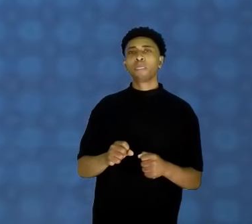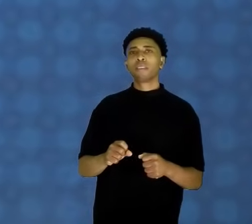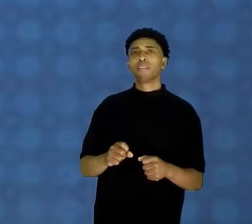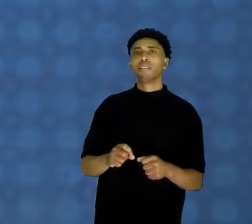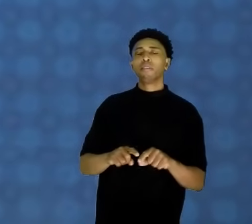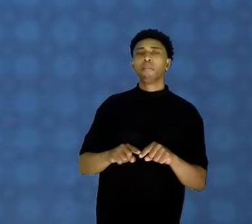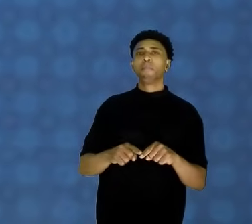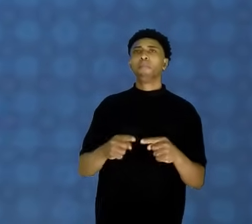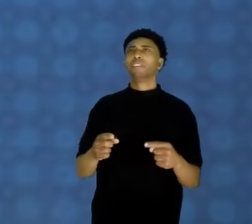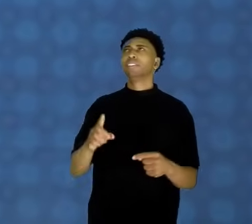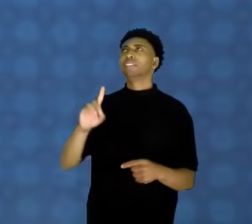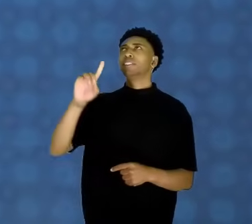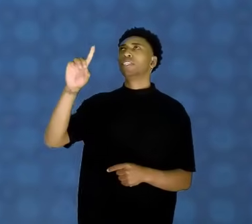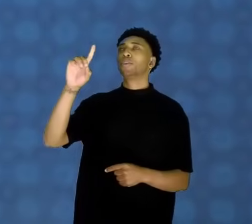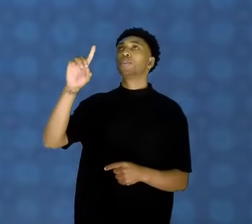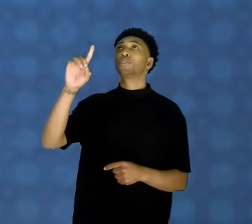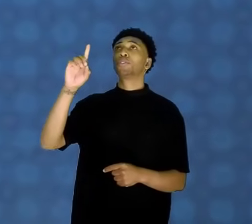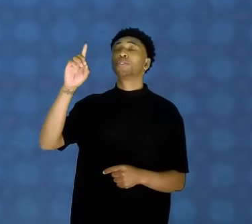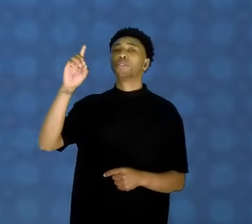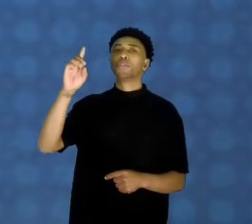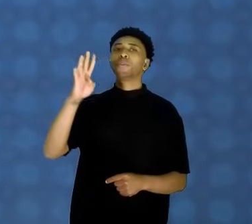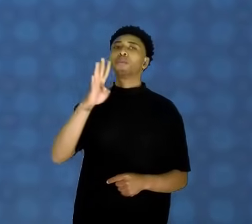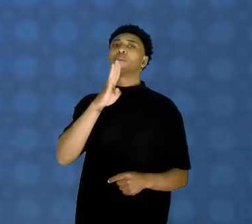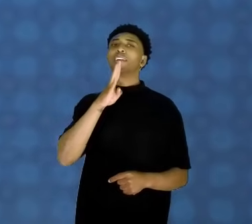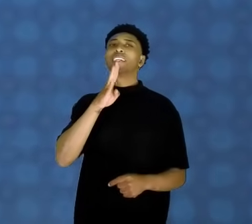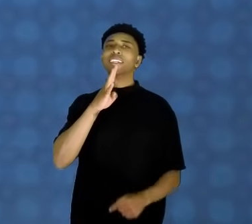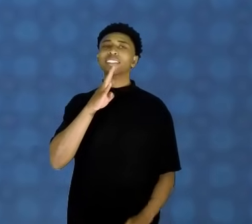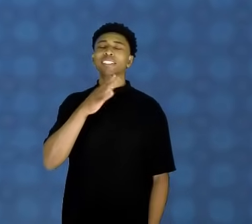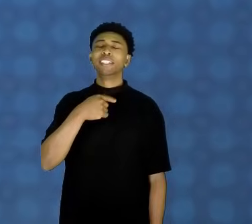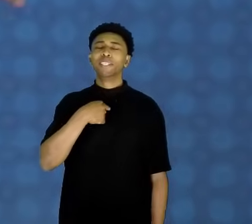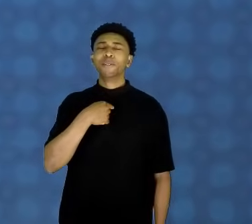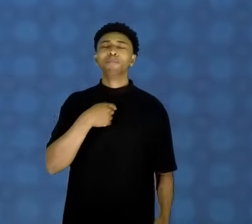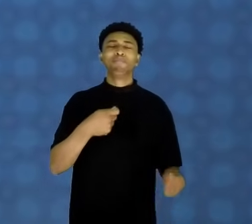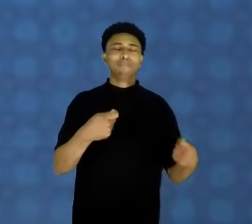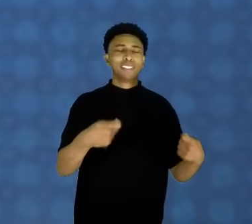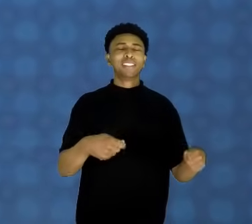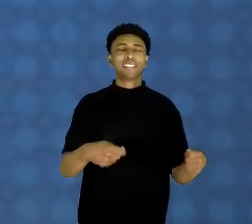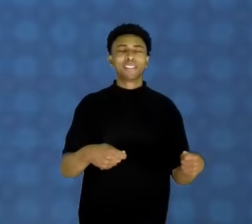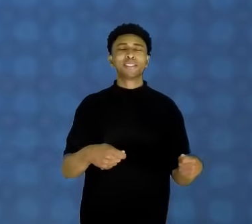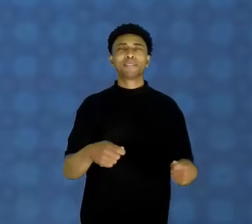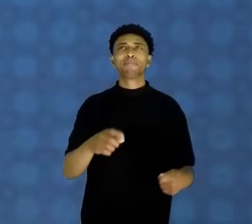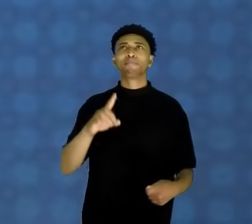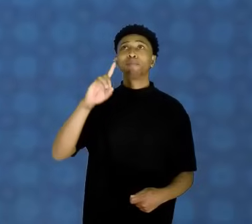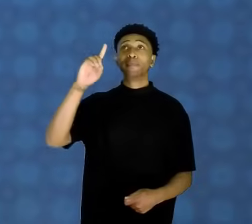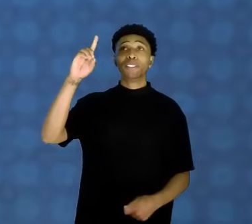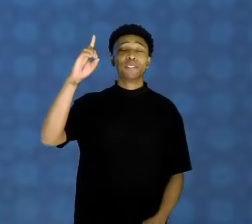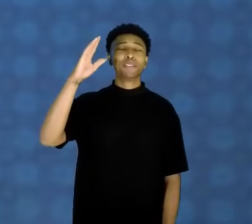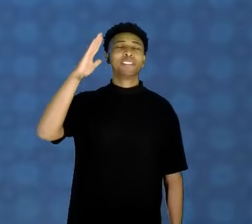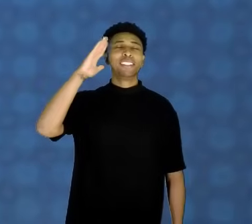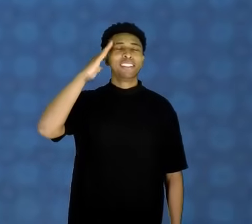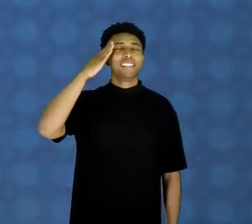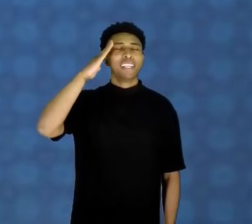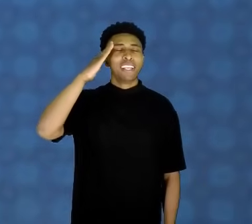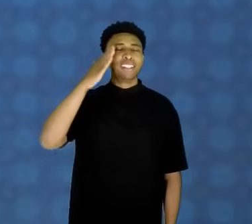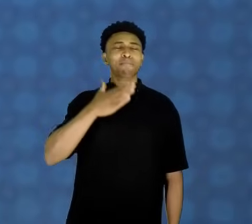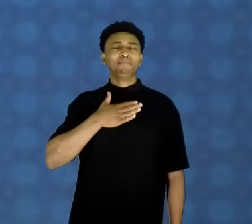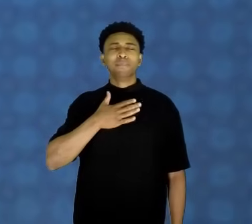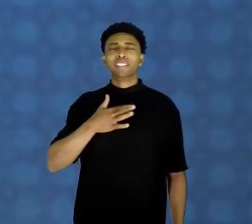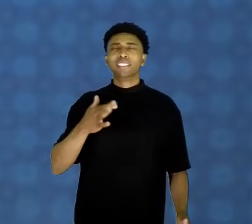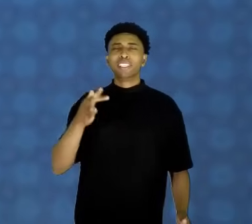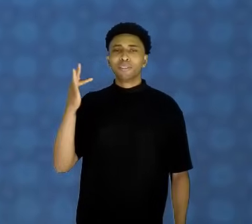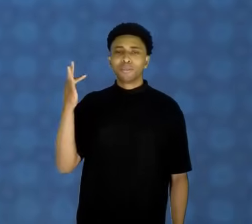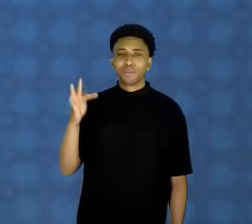Deus conhece a sua necessidade. Deus entende a sua dor. E segura